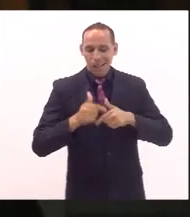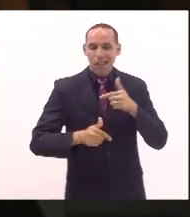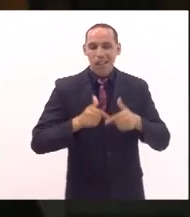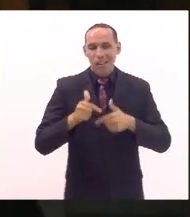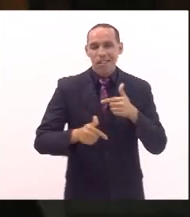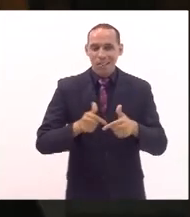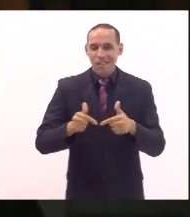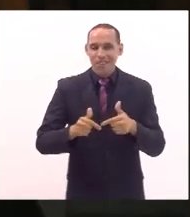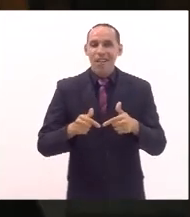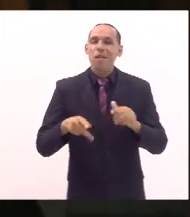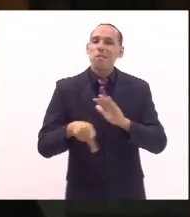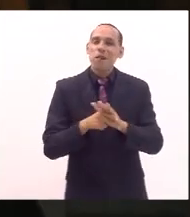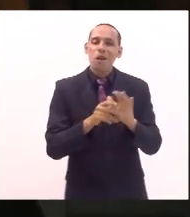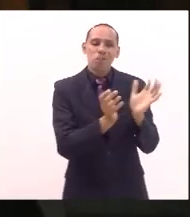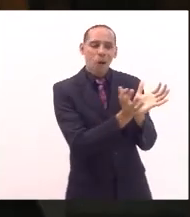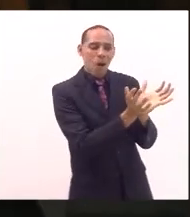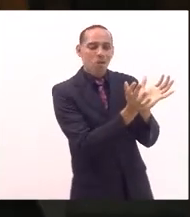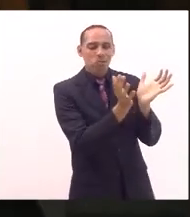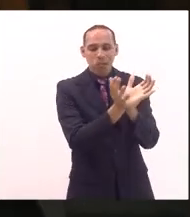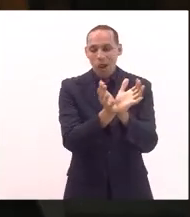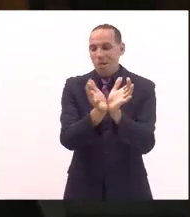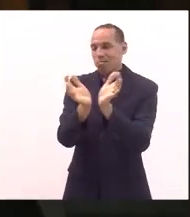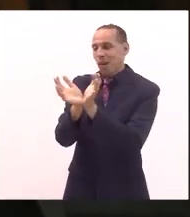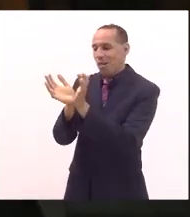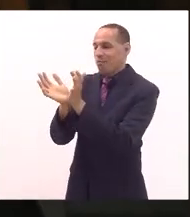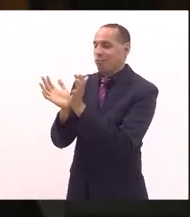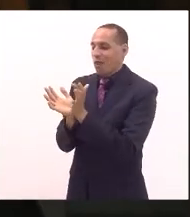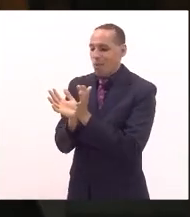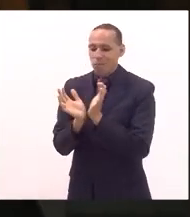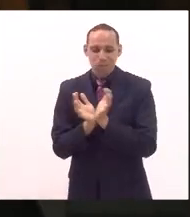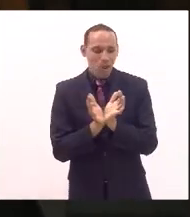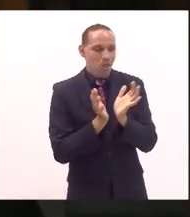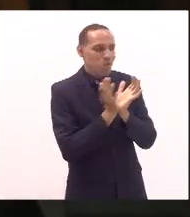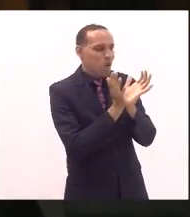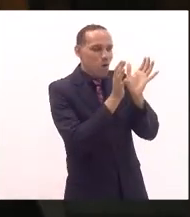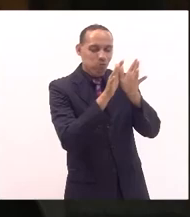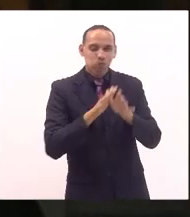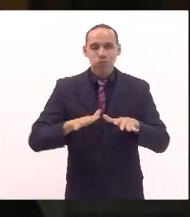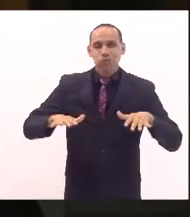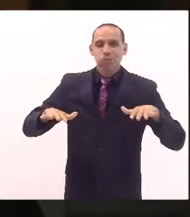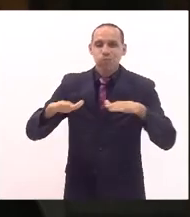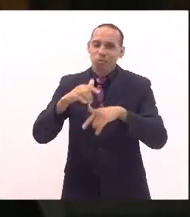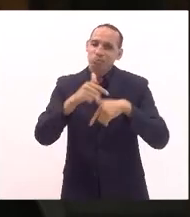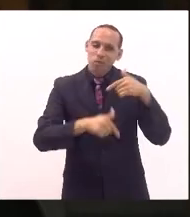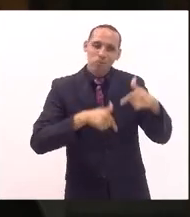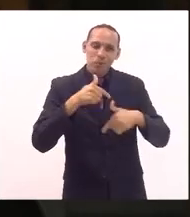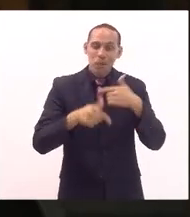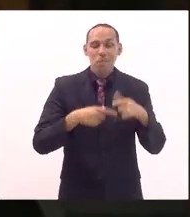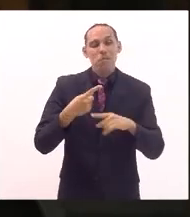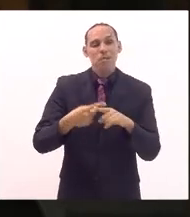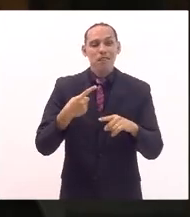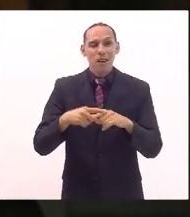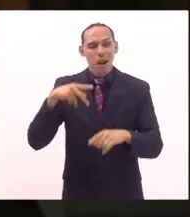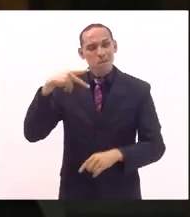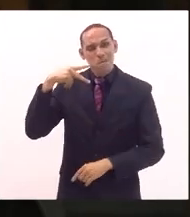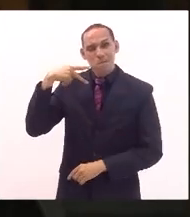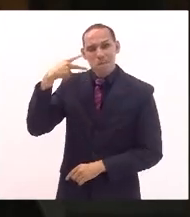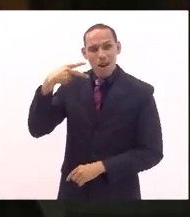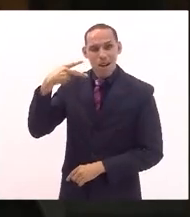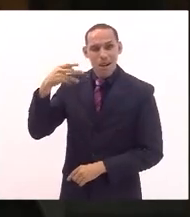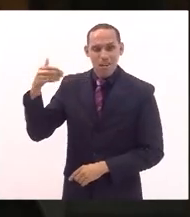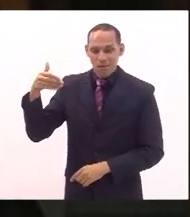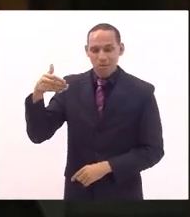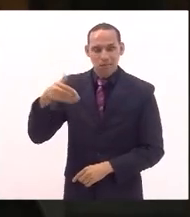de equipe é um trabalho de todos até porque o Parlamento